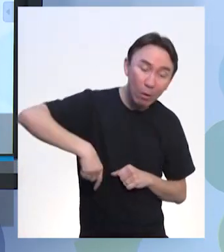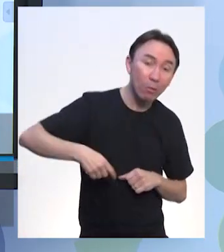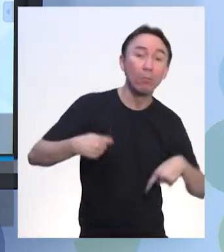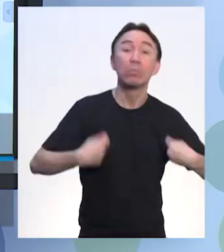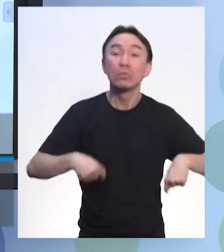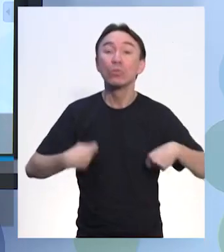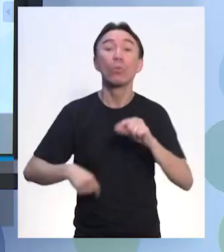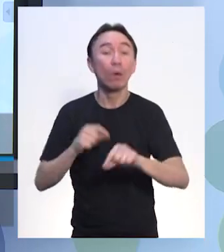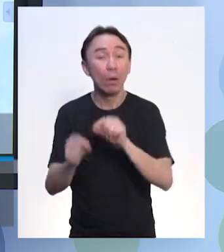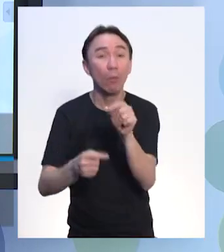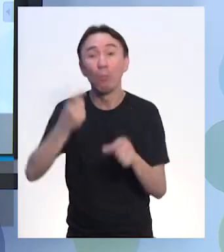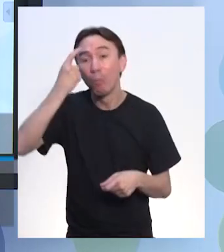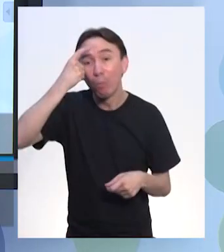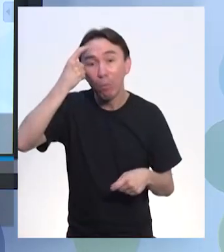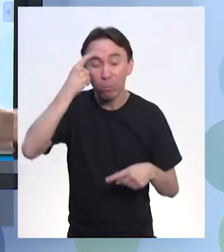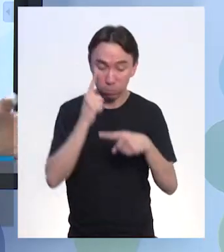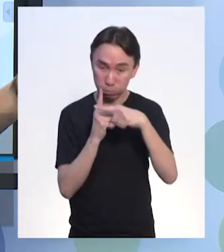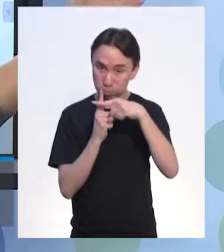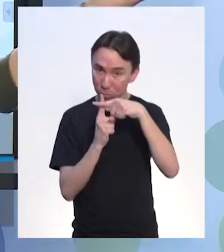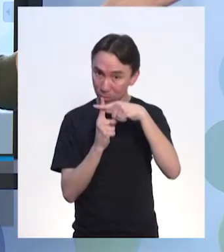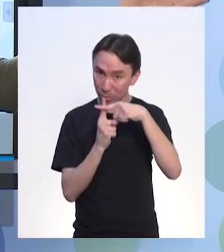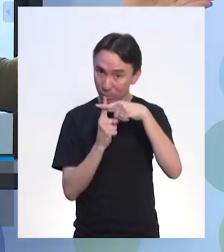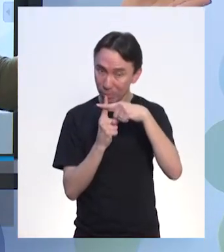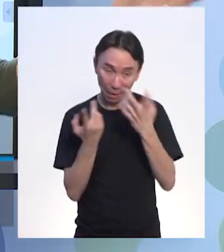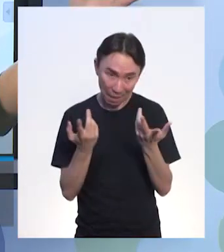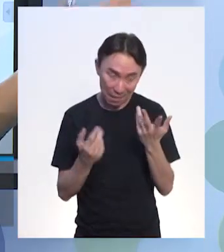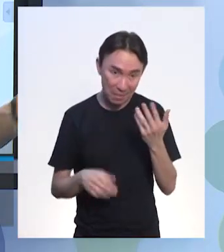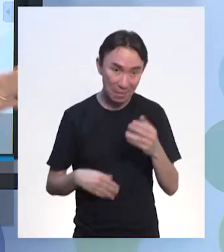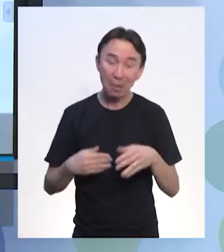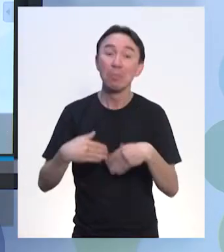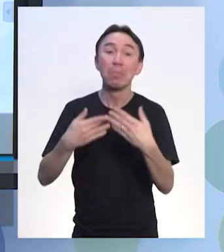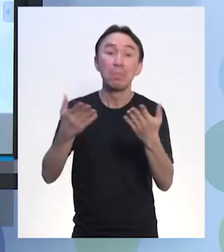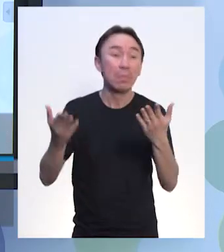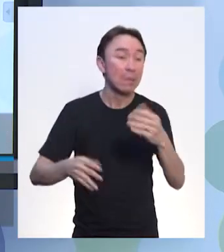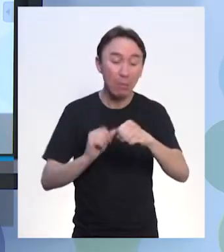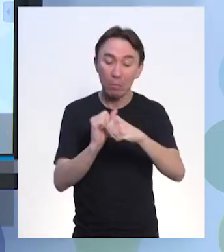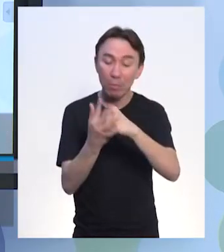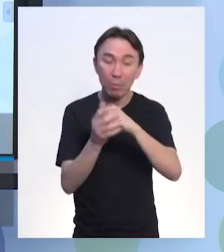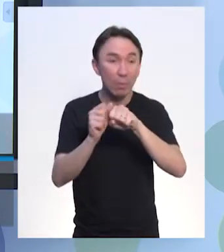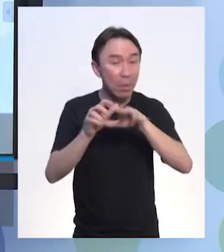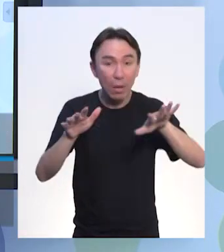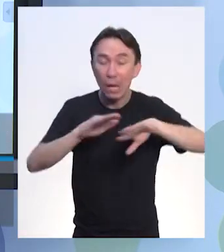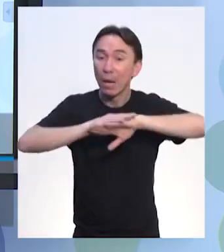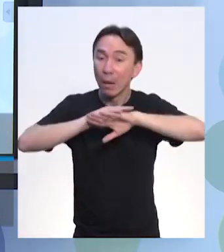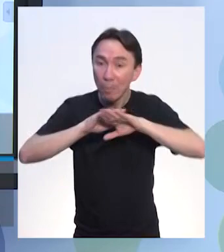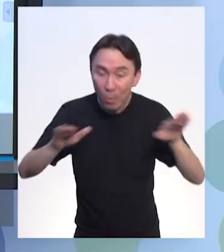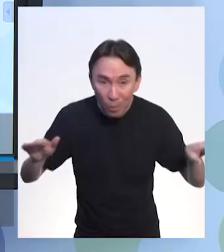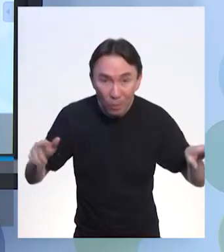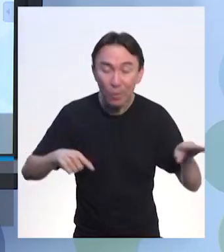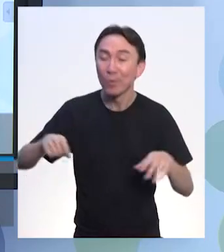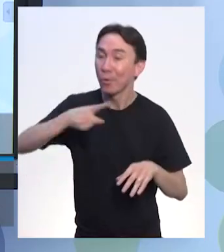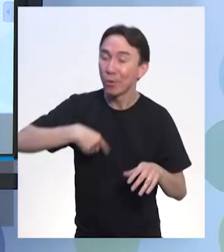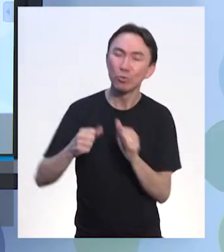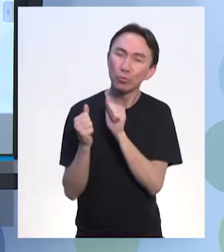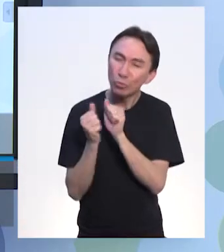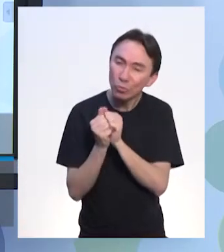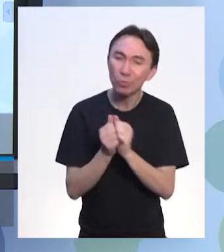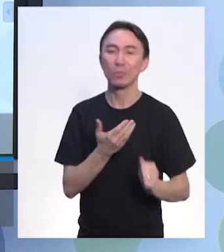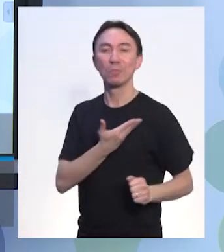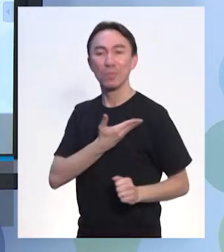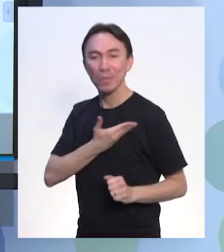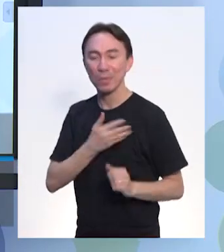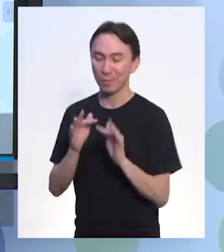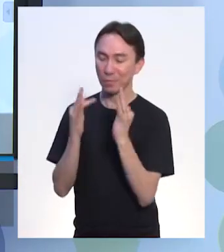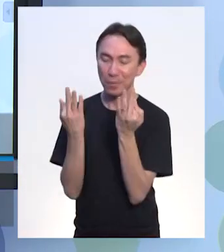em breve a gente saia dessa e realmente a gente possa ir nesses locais com a nossa família, com os nossos colegas, com